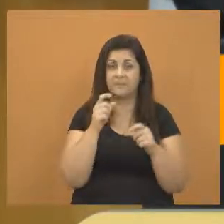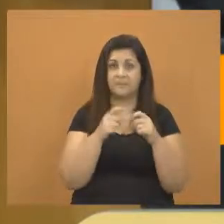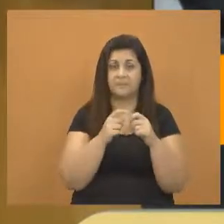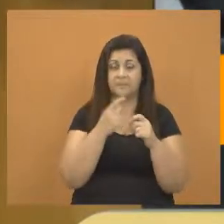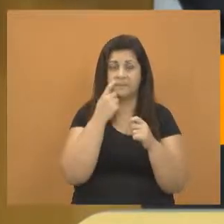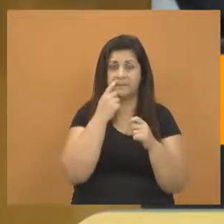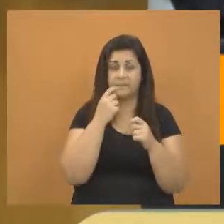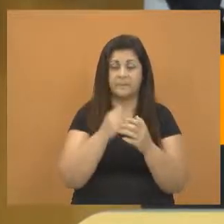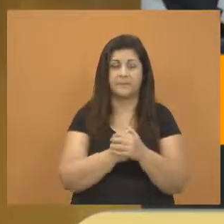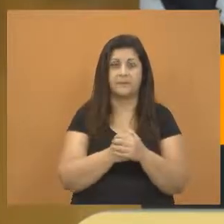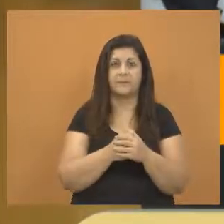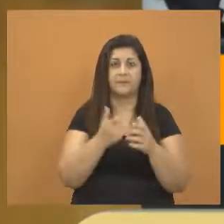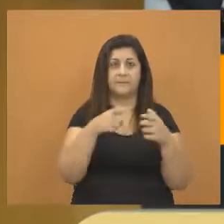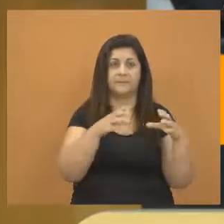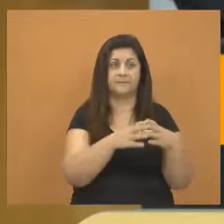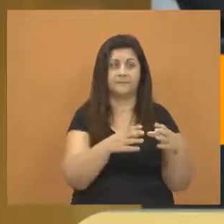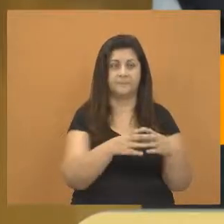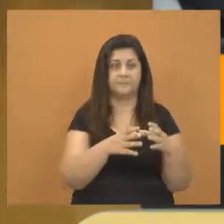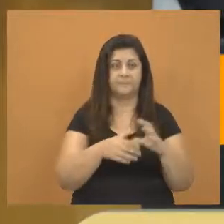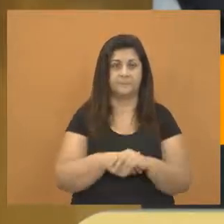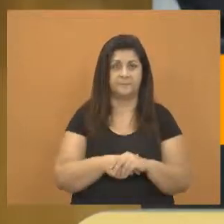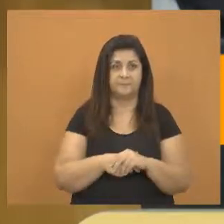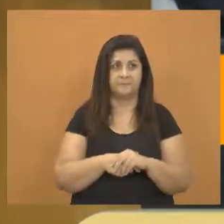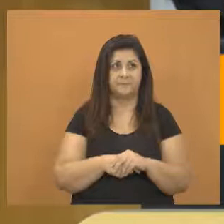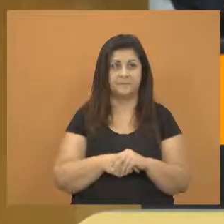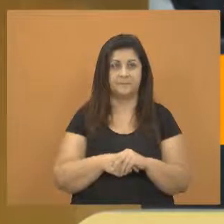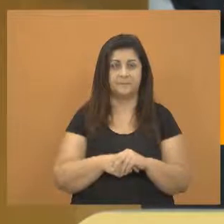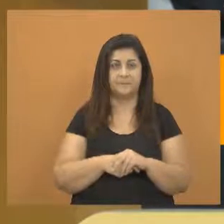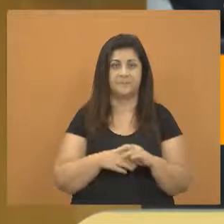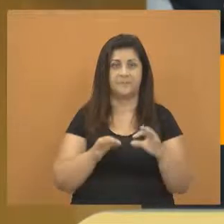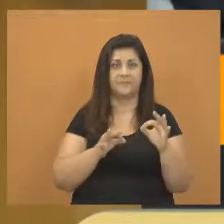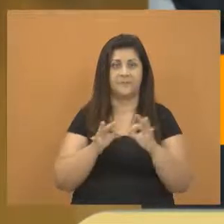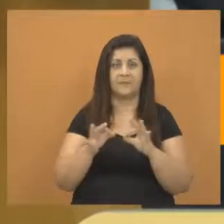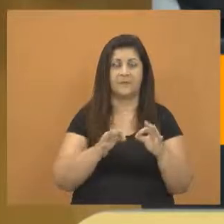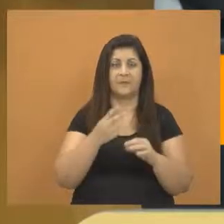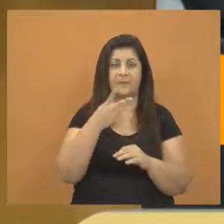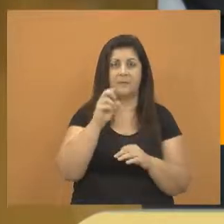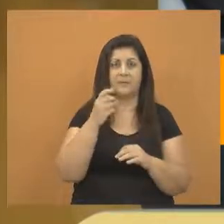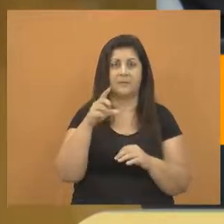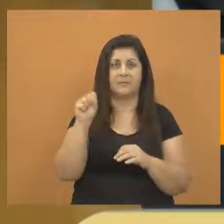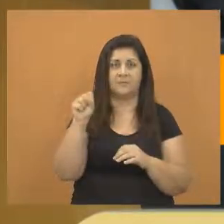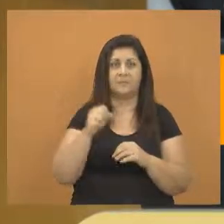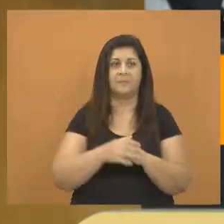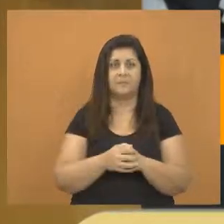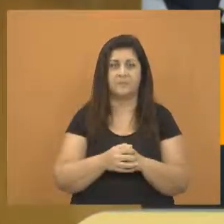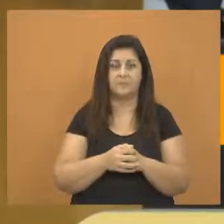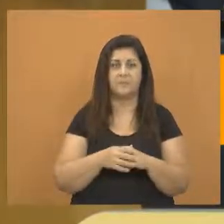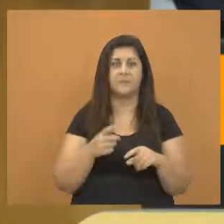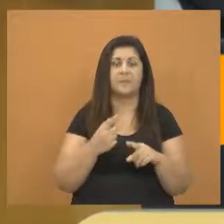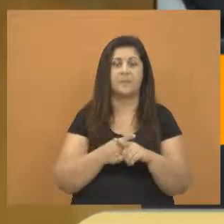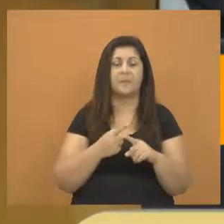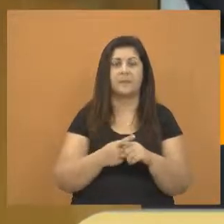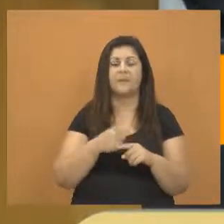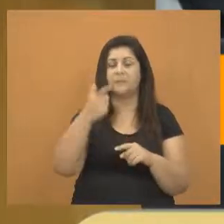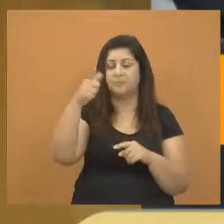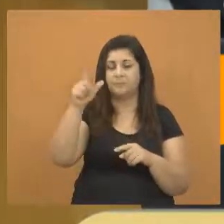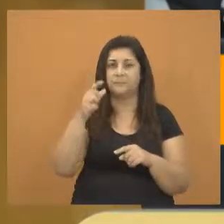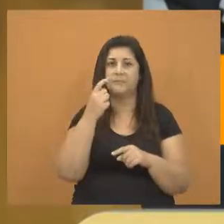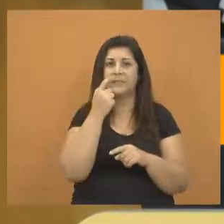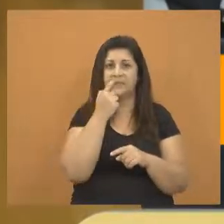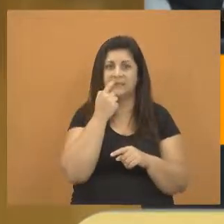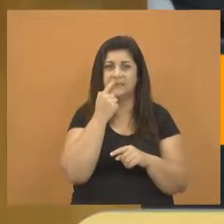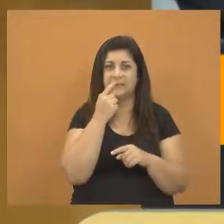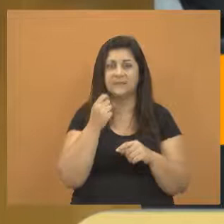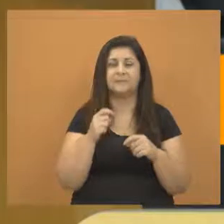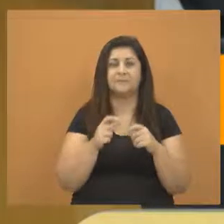Antônio, consultório odontológico Bandeira Branca previsto para 2018, o consultório odontológico Parque Santo Antônio previsto